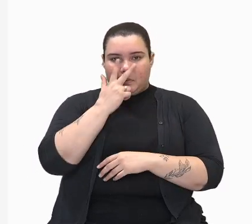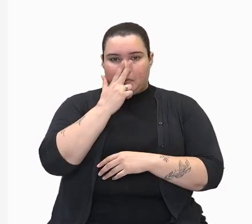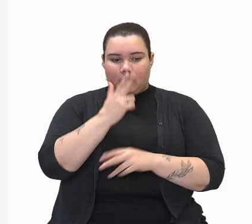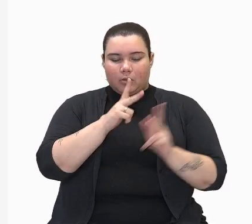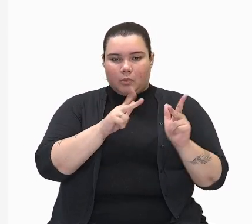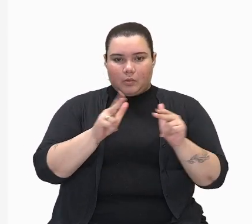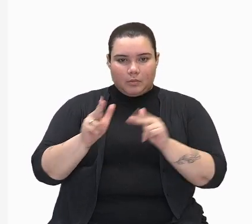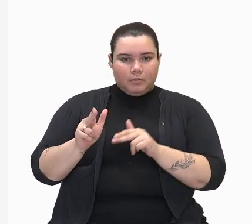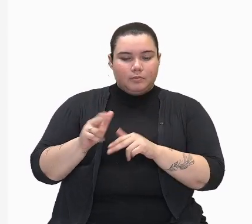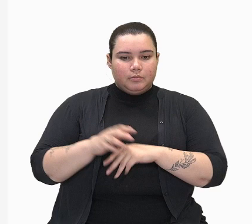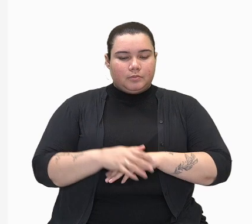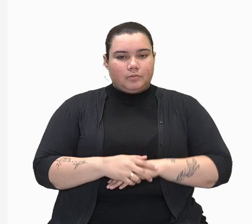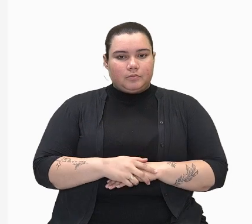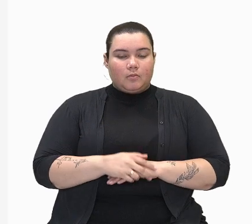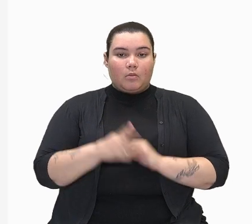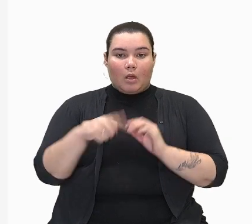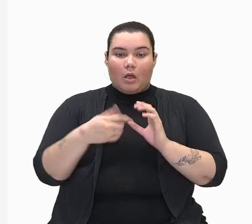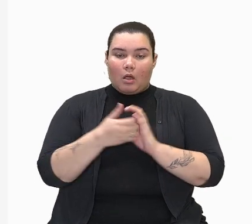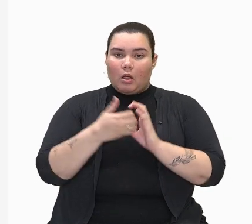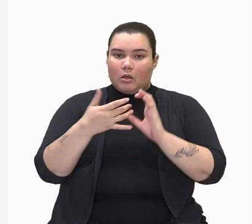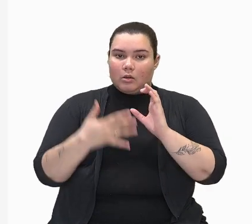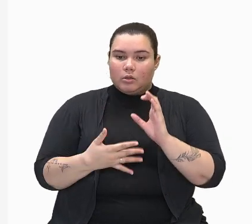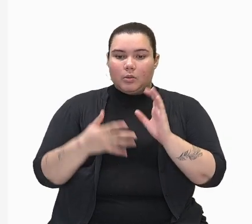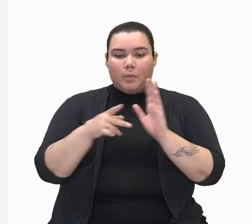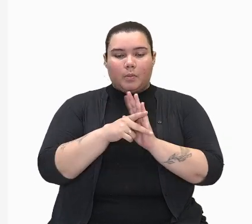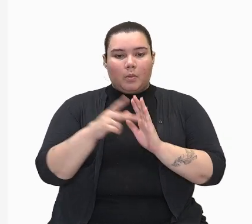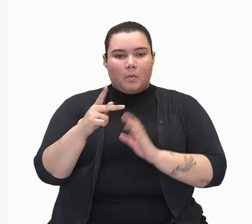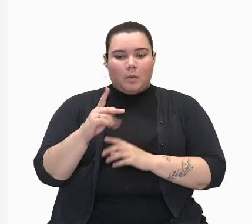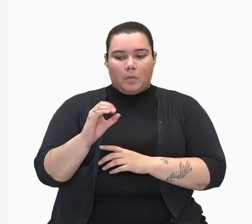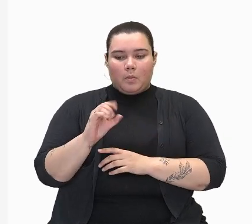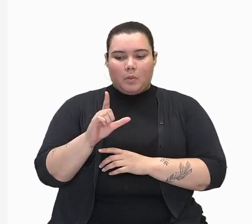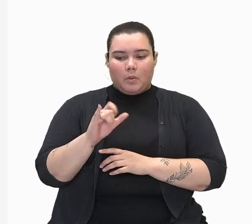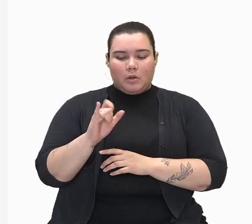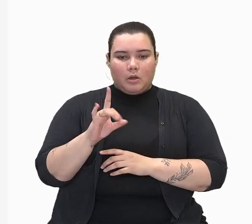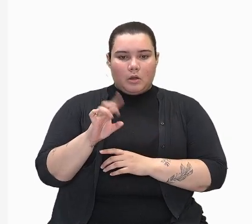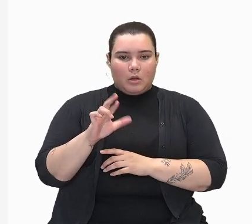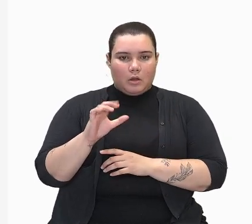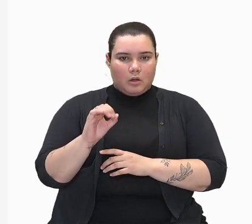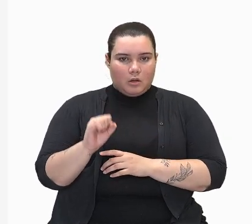Então essas são as características dos nossos poliedros de Platão, tá?